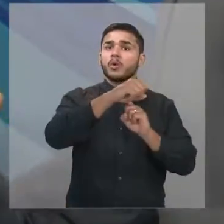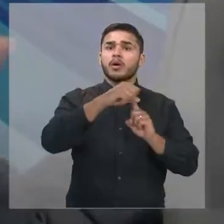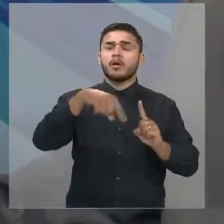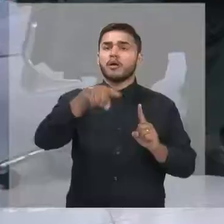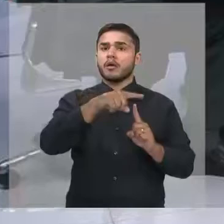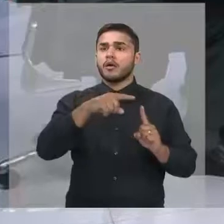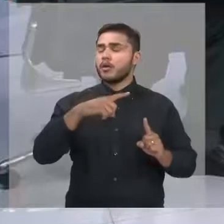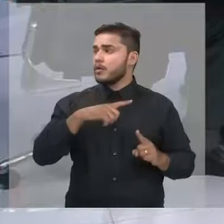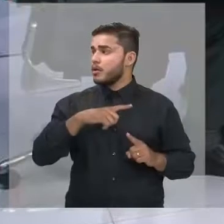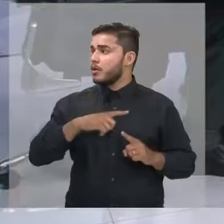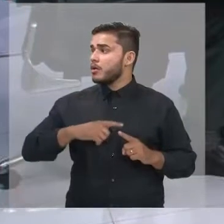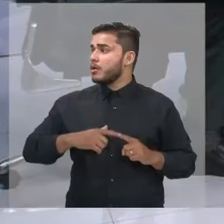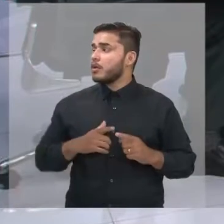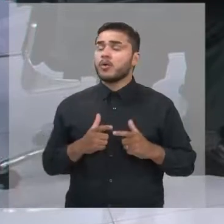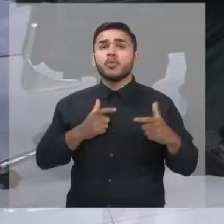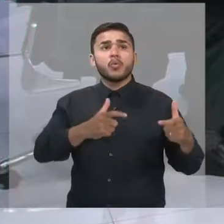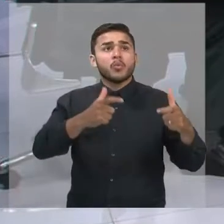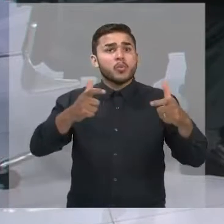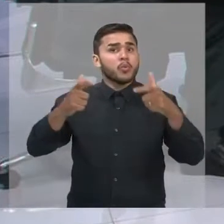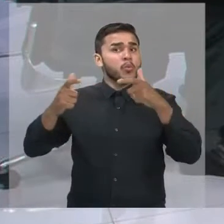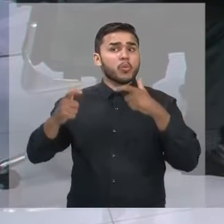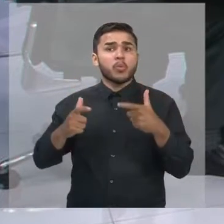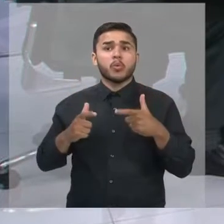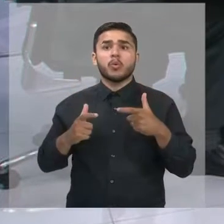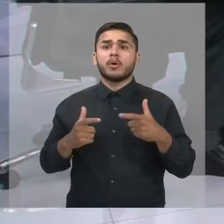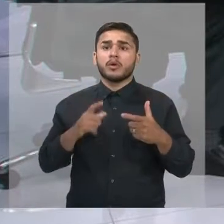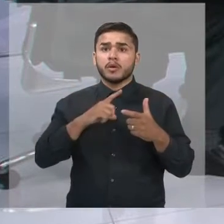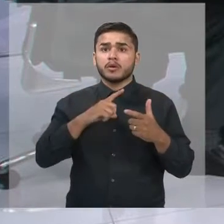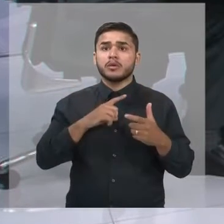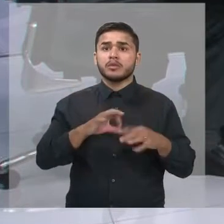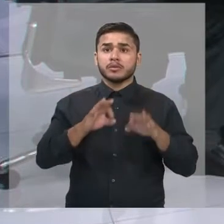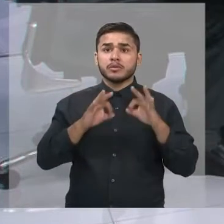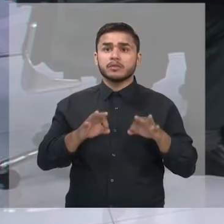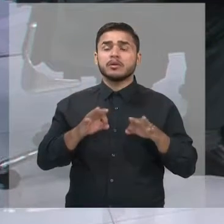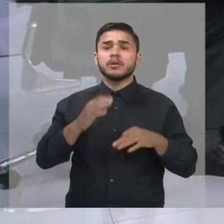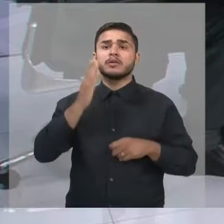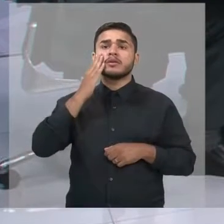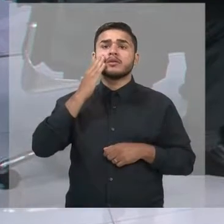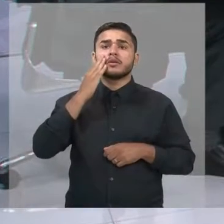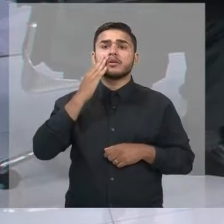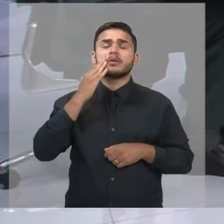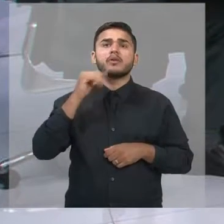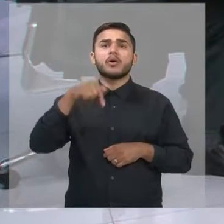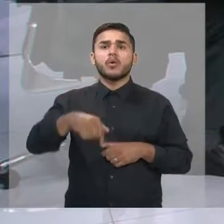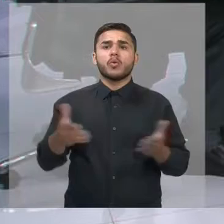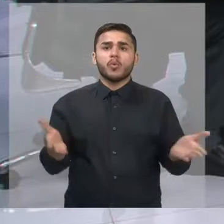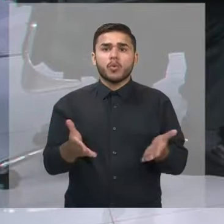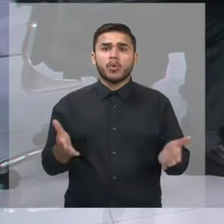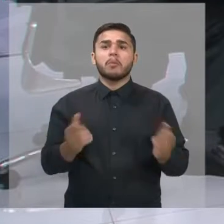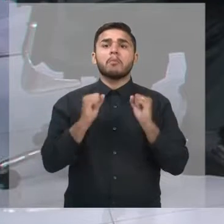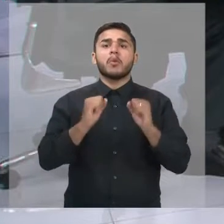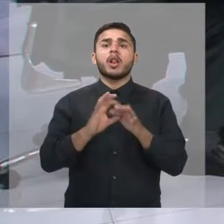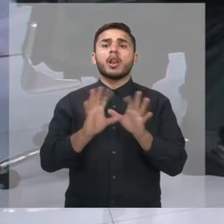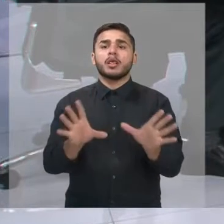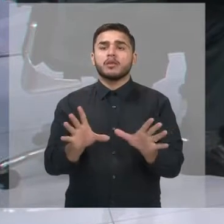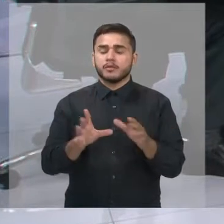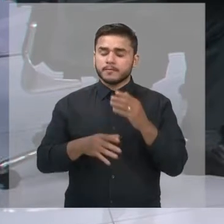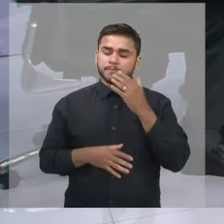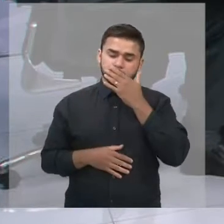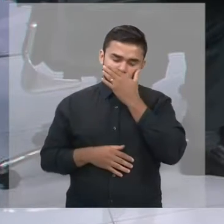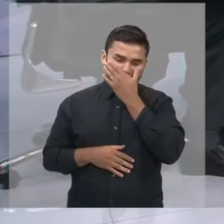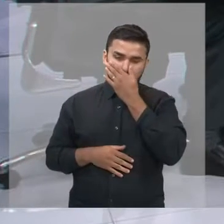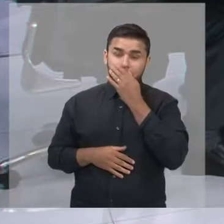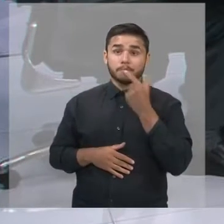vista, ou dou cento e tantas civilizações, que fossem tão permissivas como estão pensando que pode ser hoje. Deixa eu colocar o professor Djalma Pinto